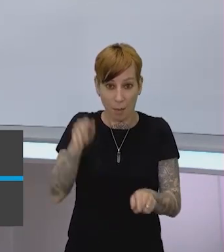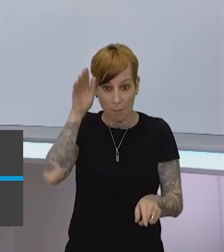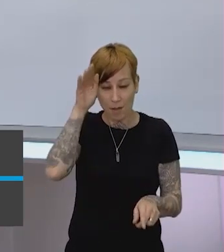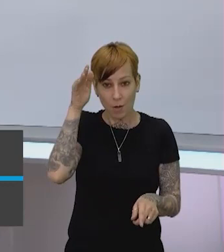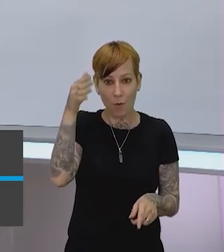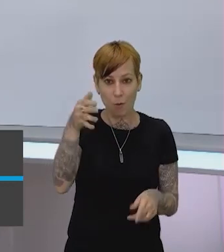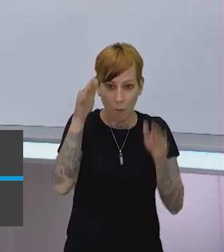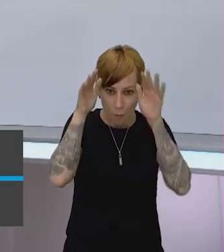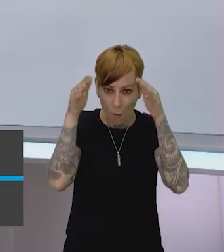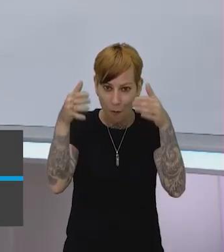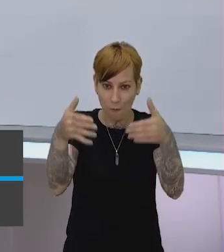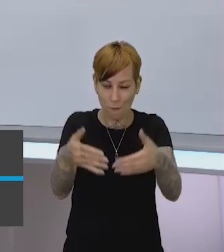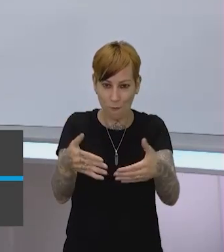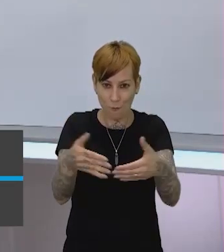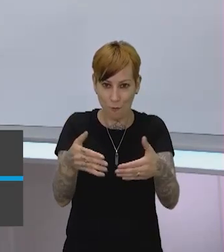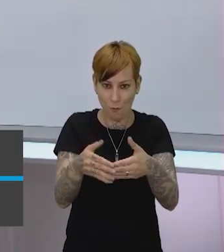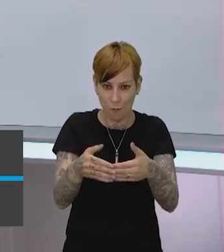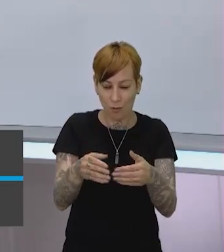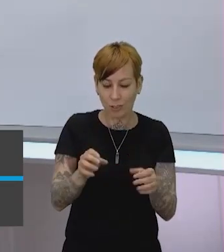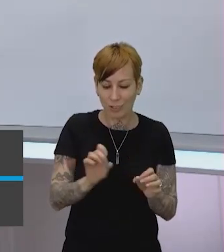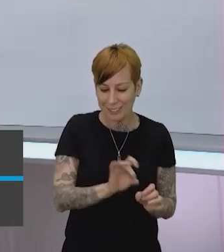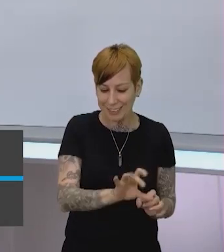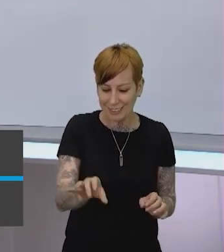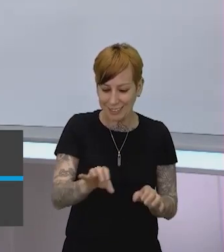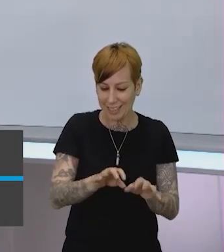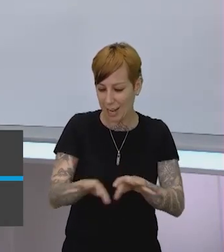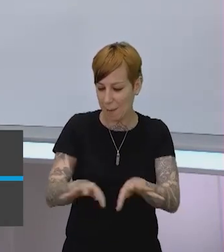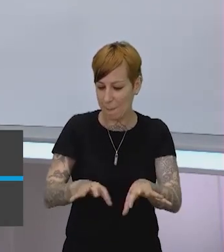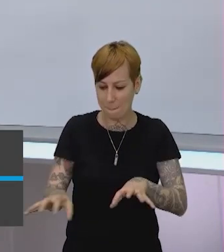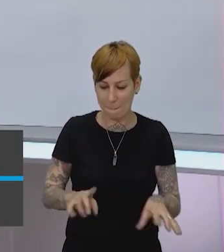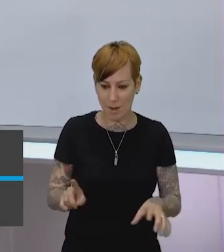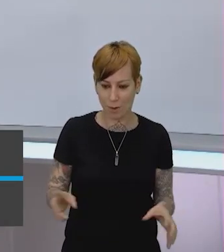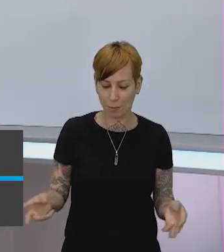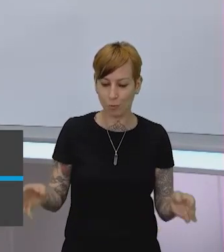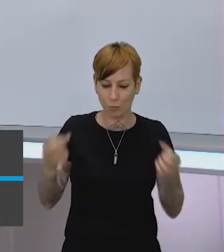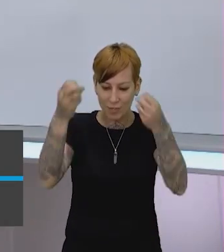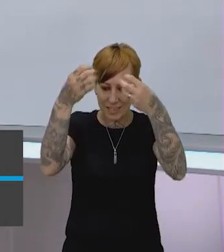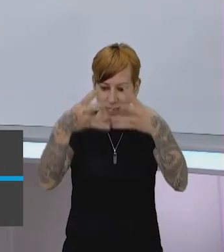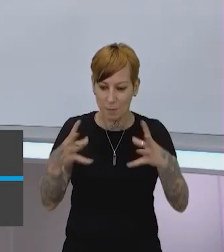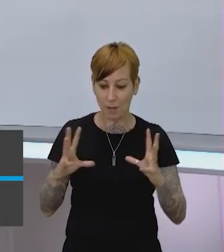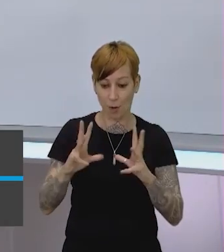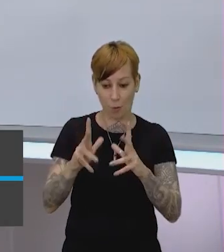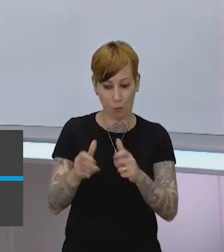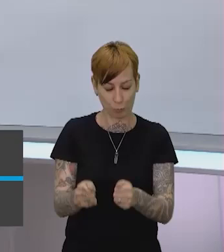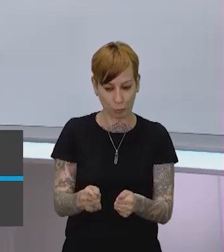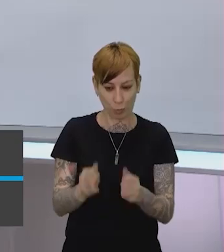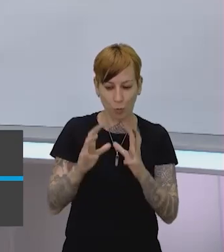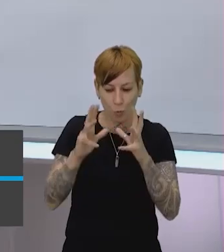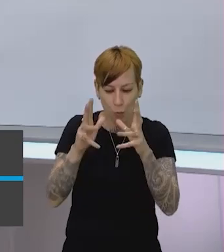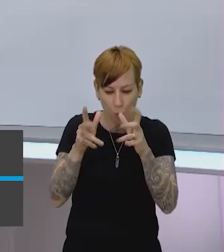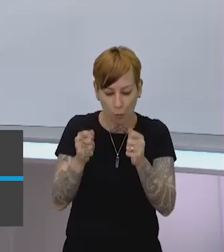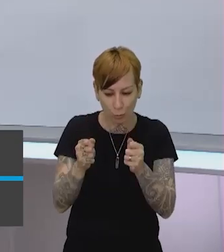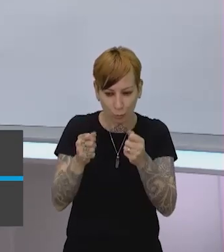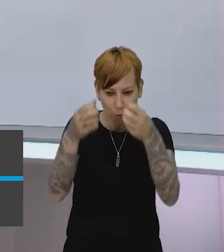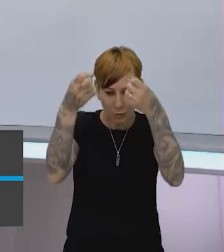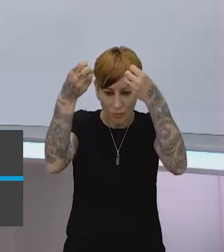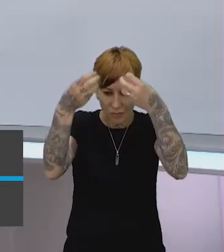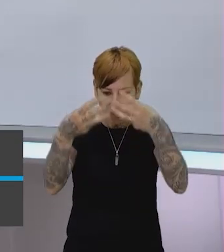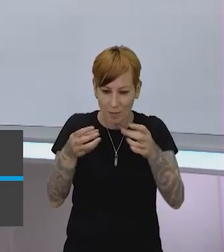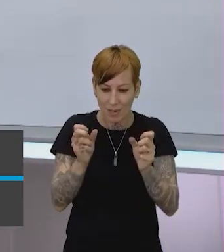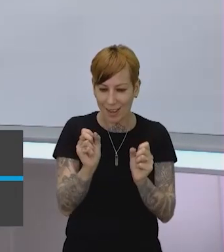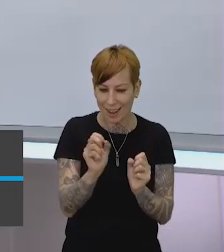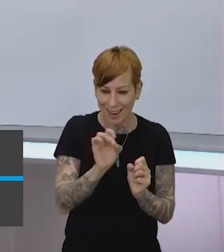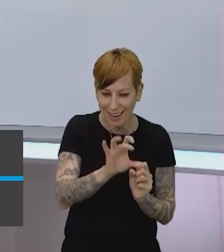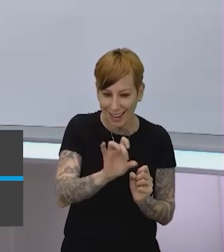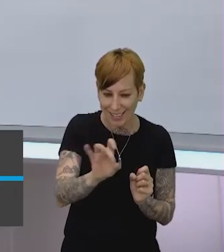essas partes, elas não explicam o todo, é o todo que explica as partes. Então esse é um outro ensinamento